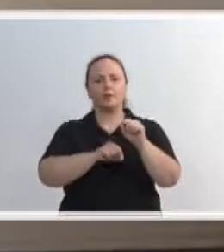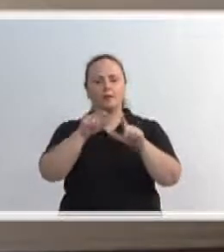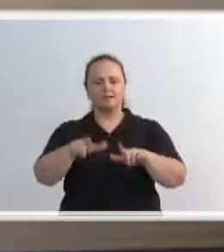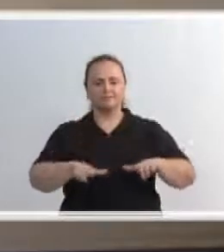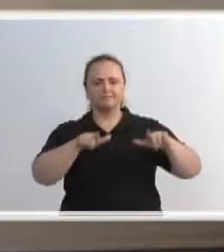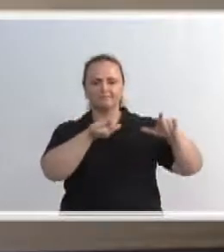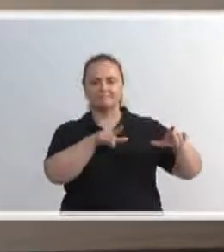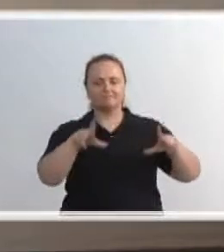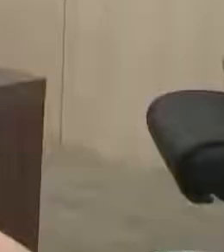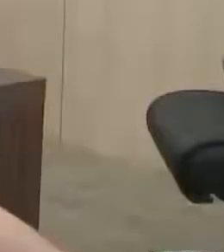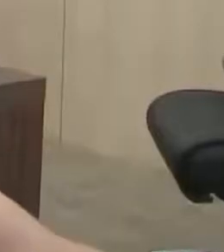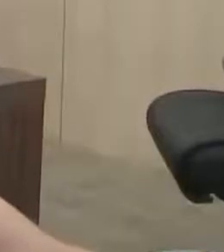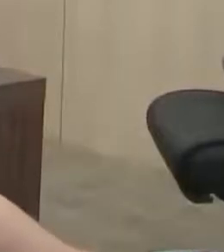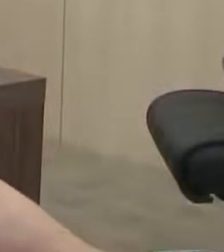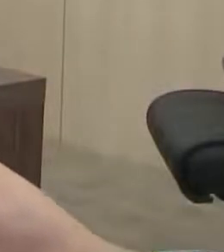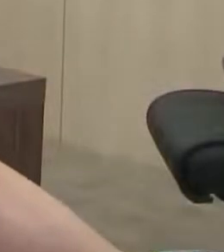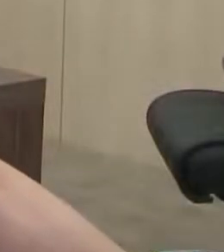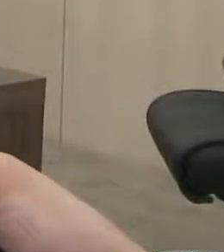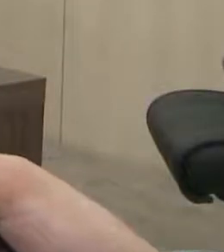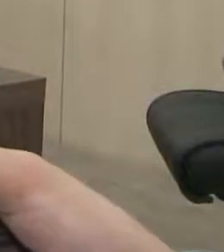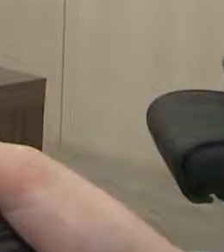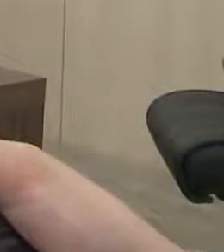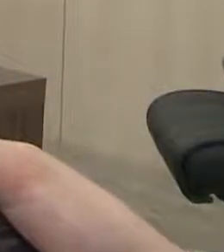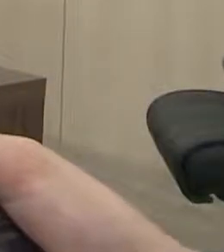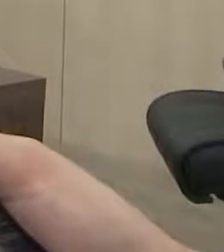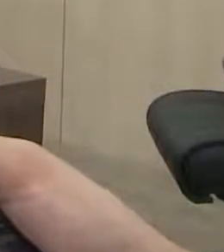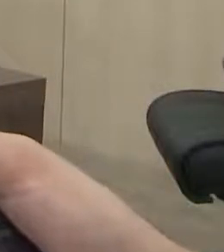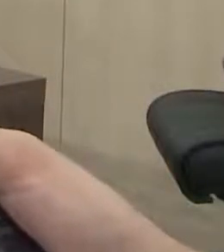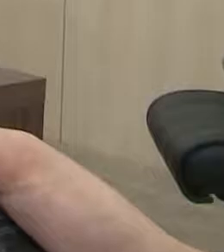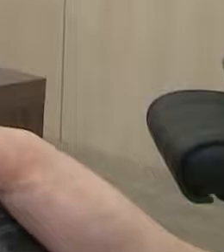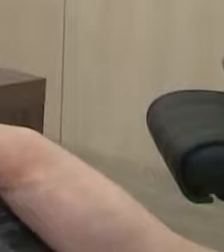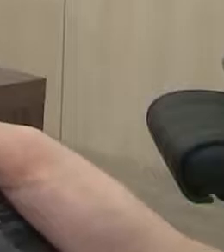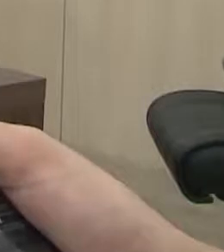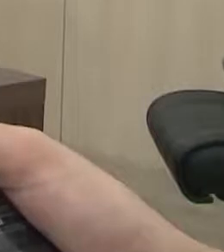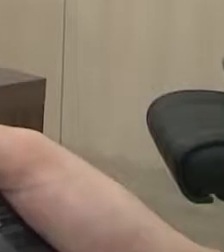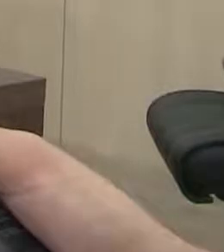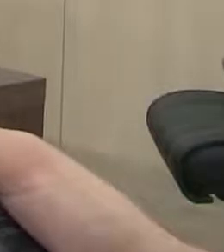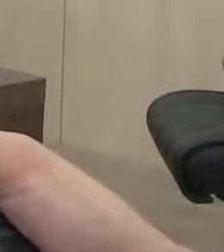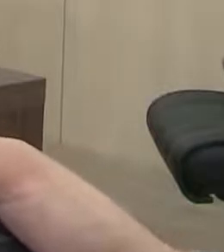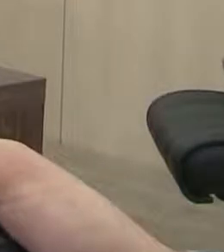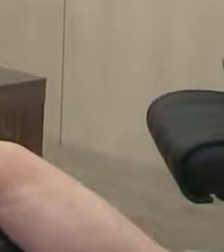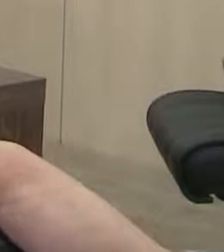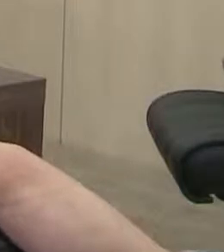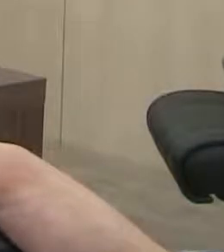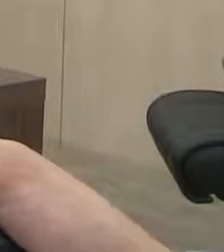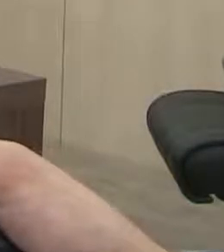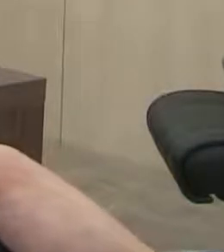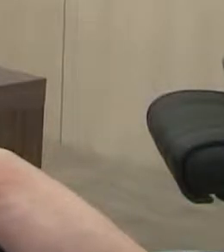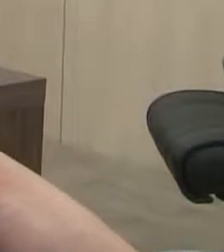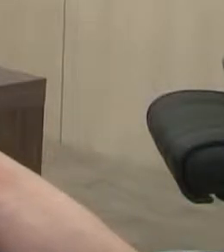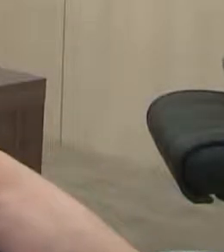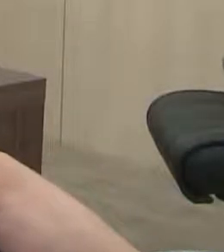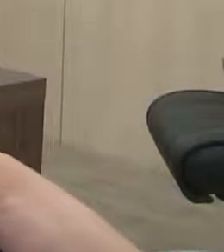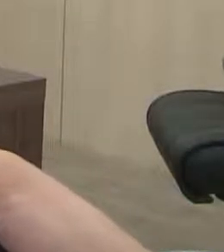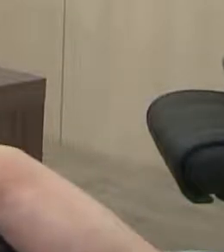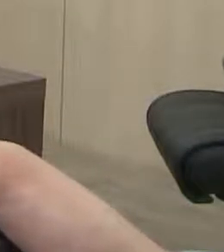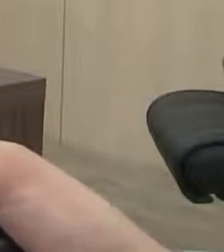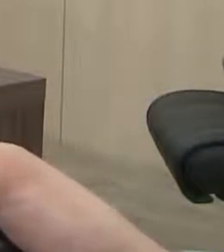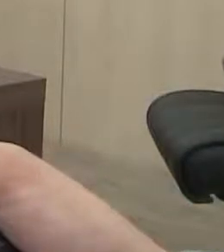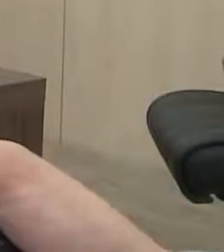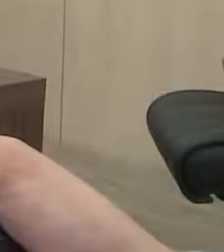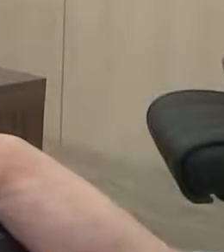o atendimento do Ministério do Trabalho aqui em Blumenau. O prédio é este e está localizado na Rua 7 de Setembro, ao lado